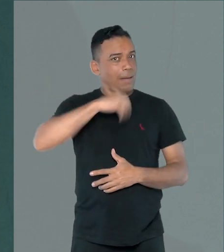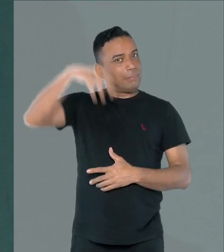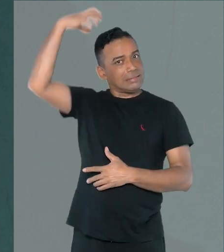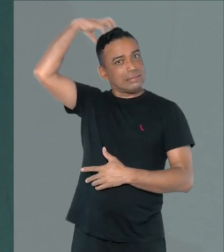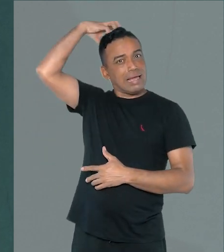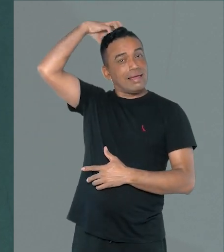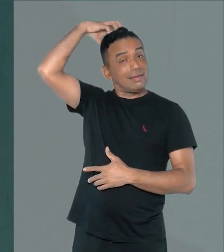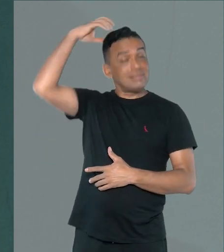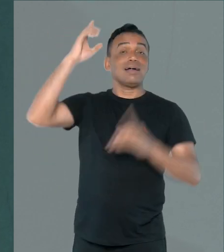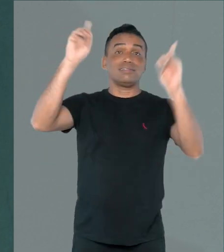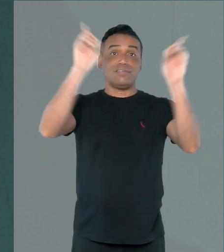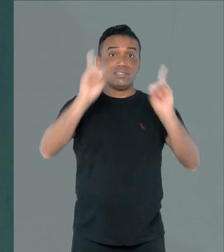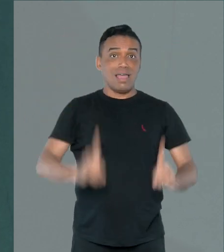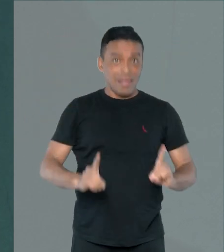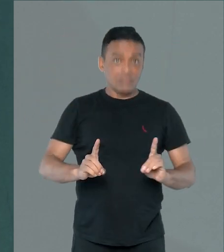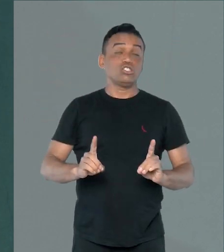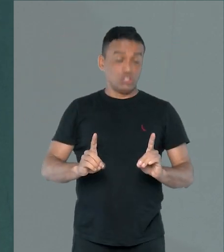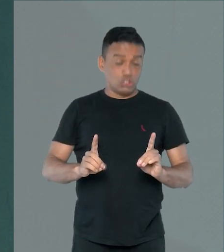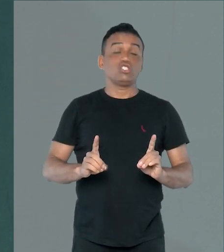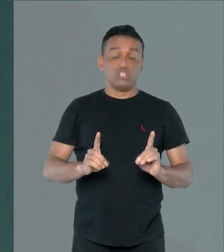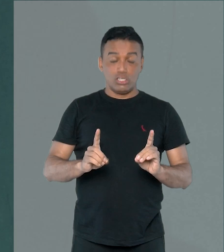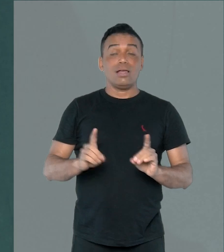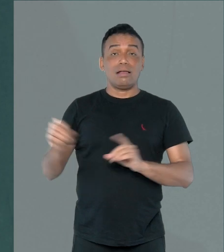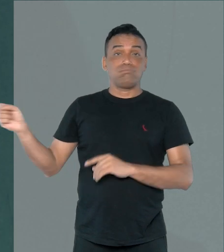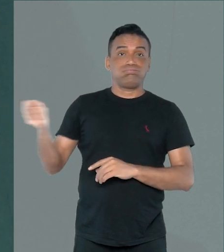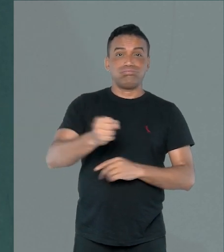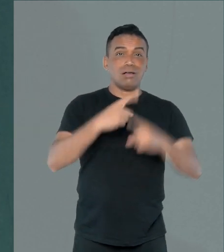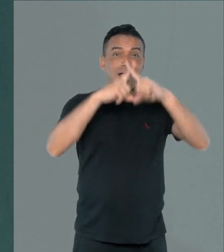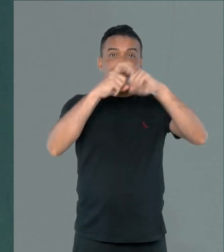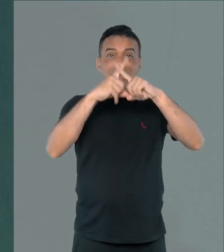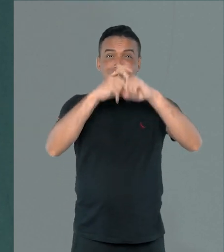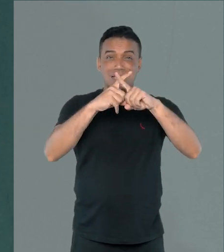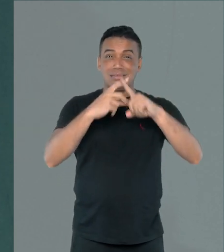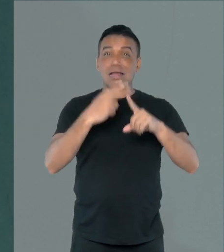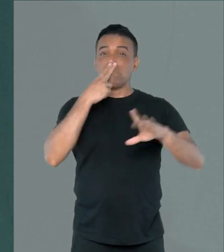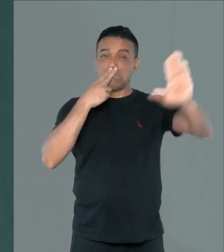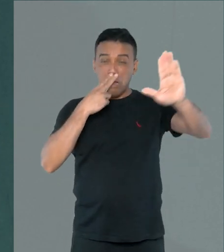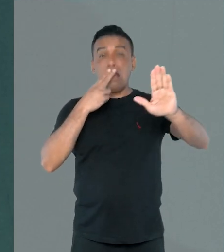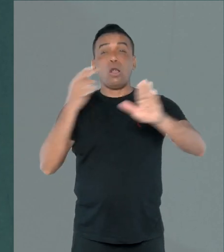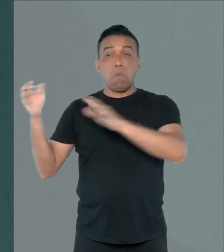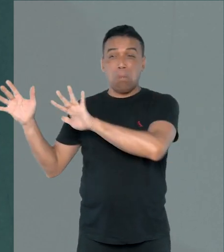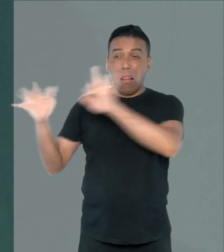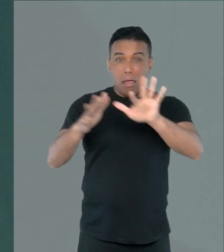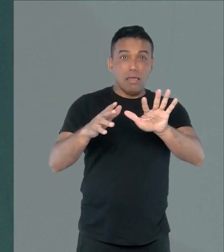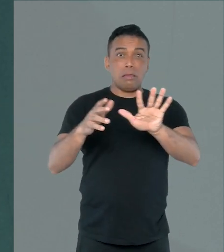era deficiente mental, é exterminada pelos nazistas. Eu conto isso no livro. Mas,